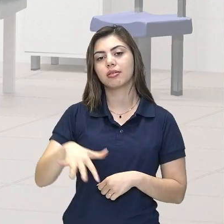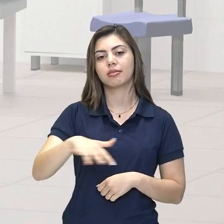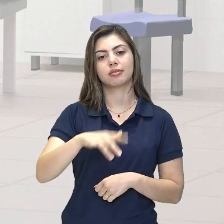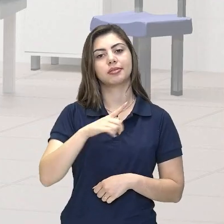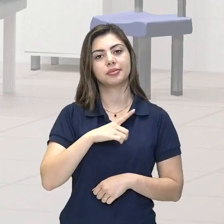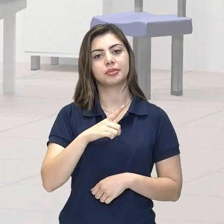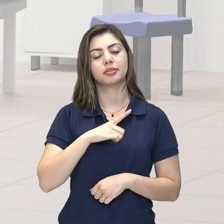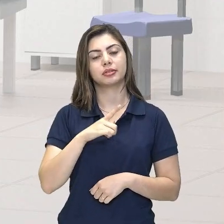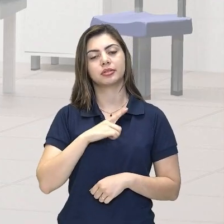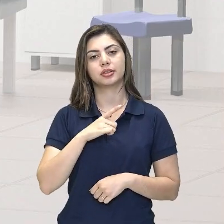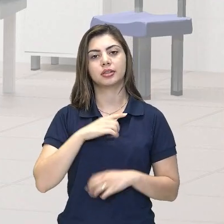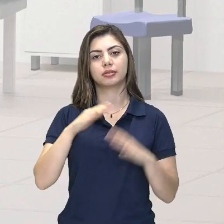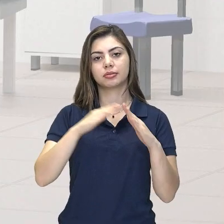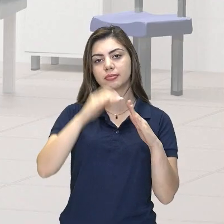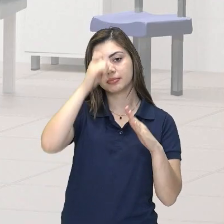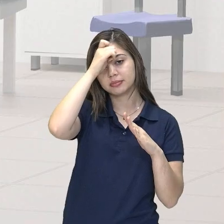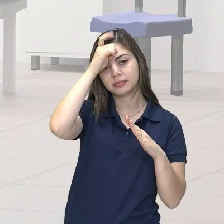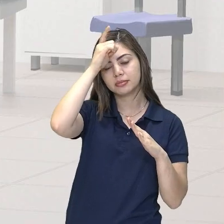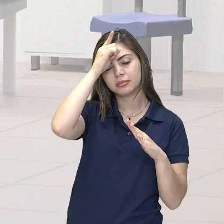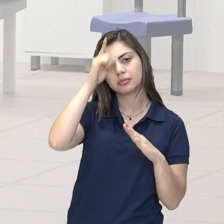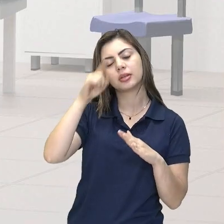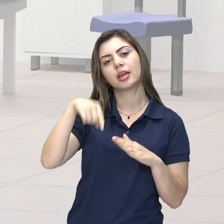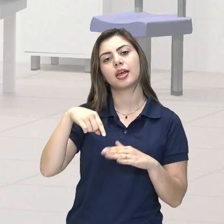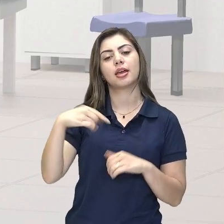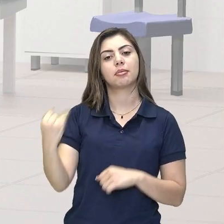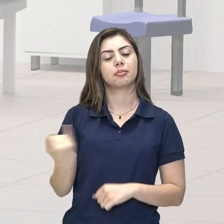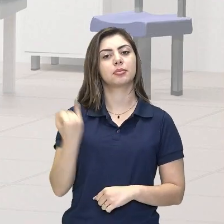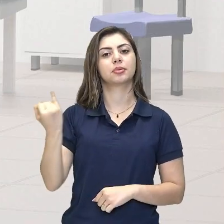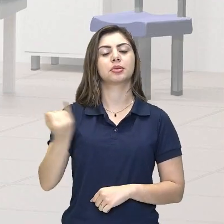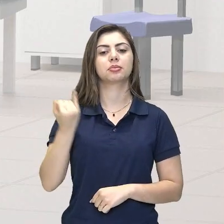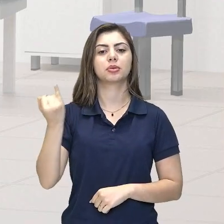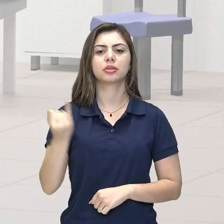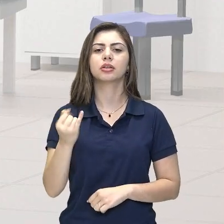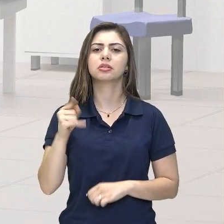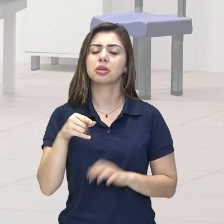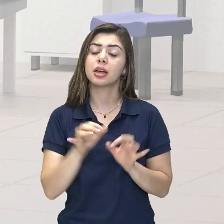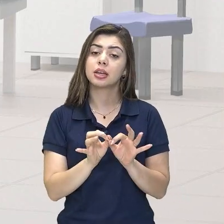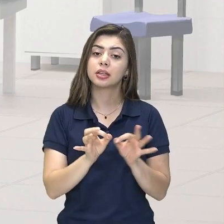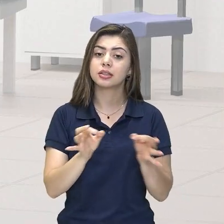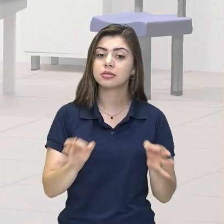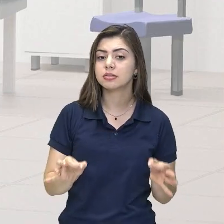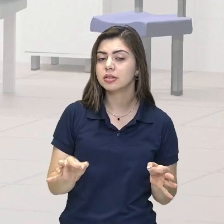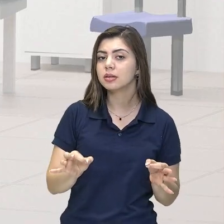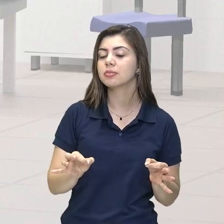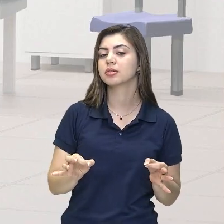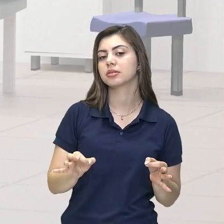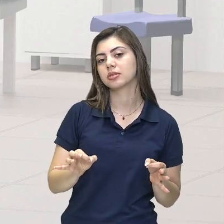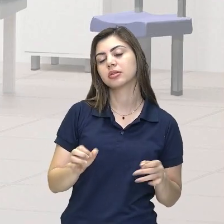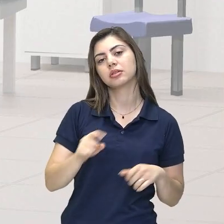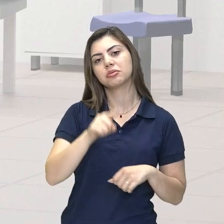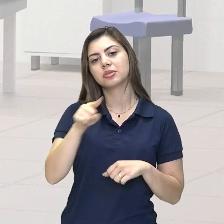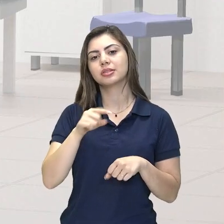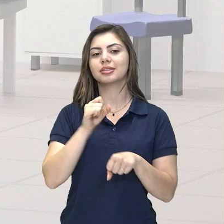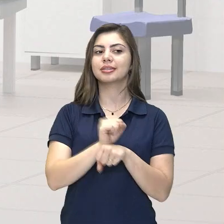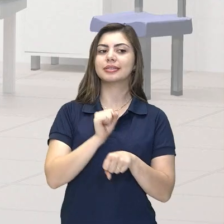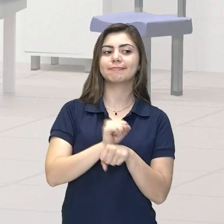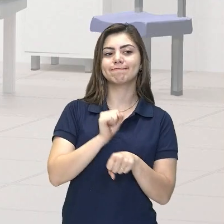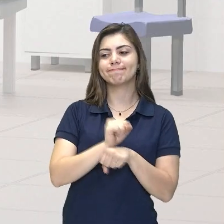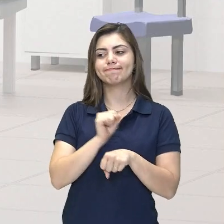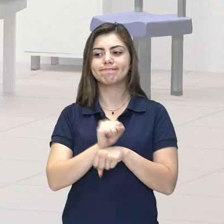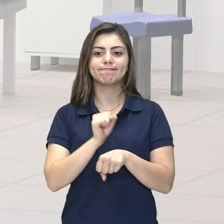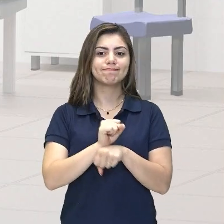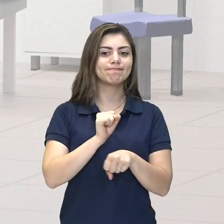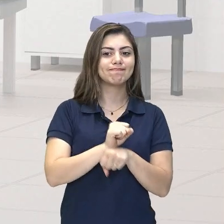uma importância imensurável. Esta sala simples e de espera, onde você fica aqui agoniado esperando para tomar